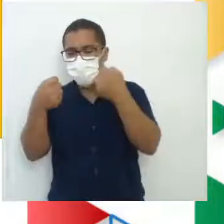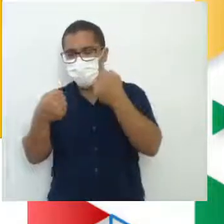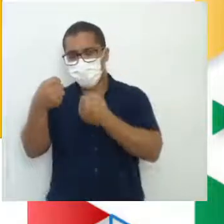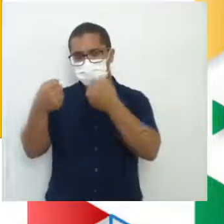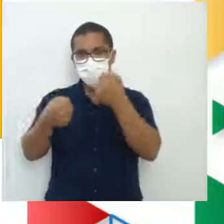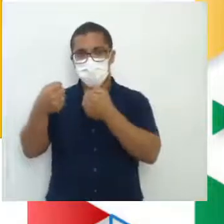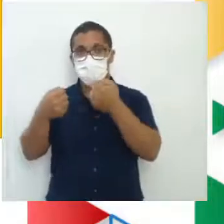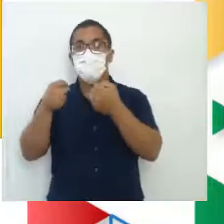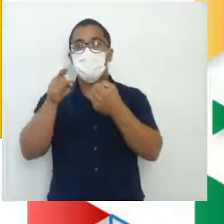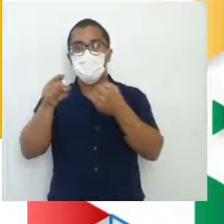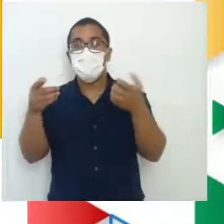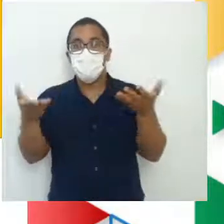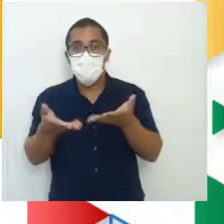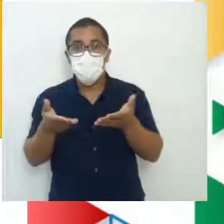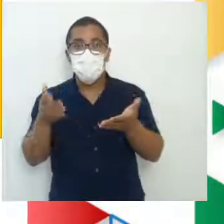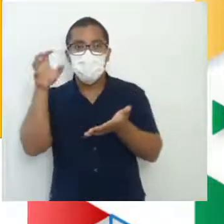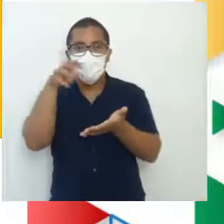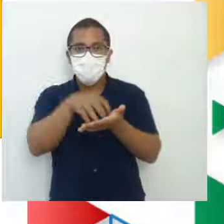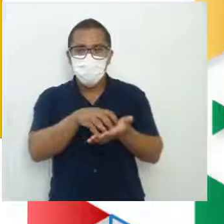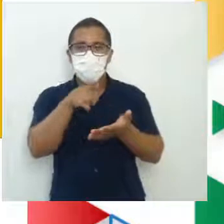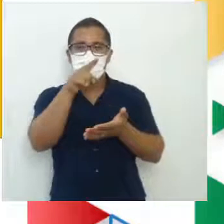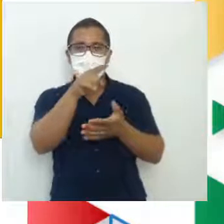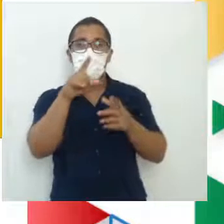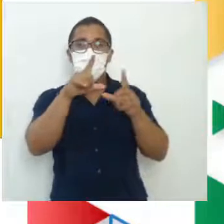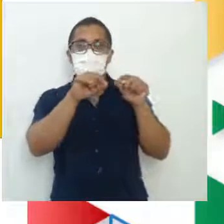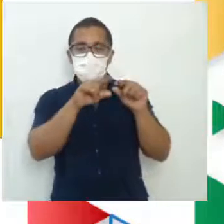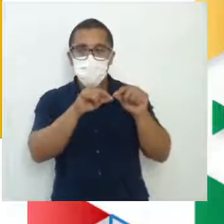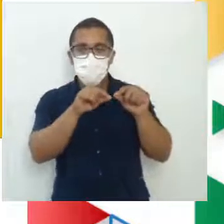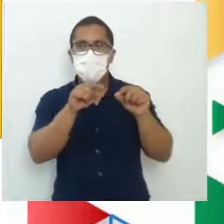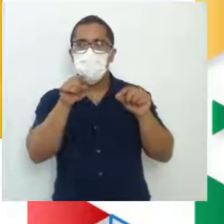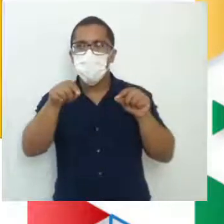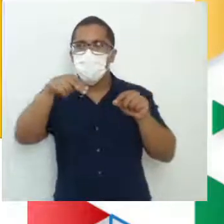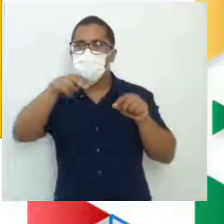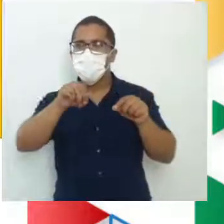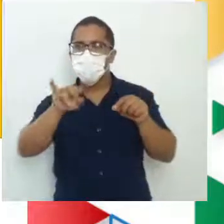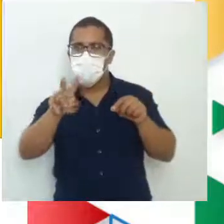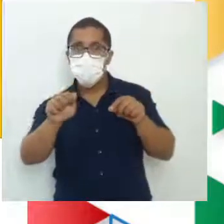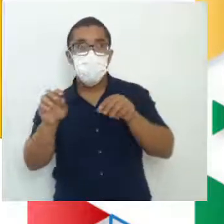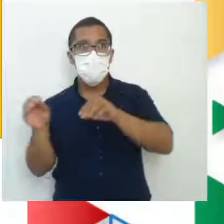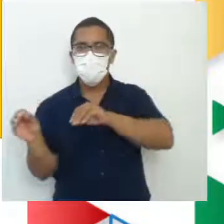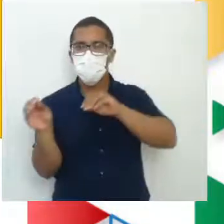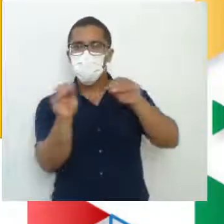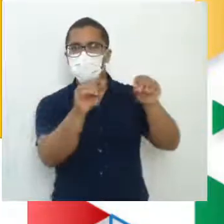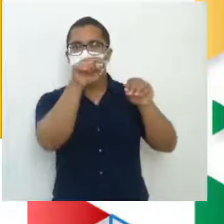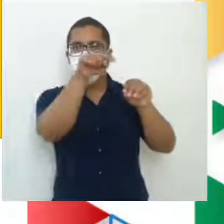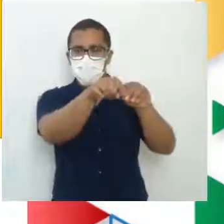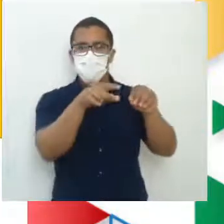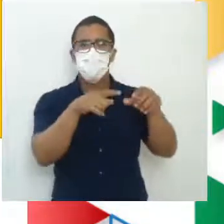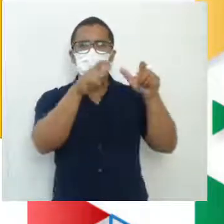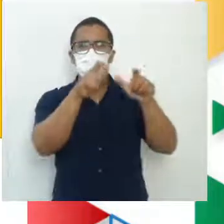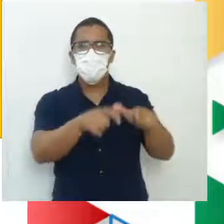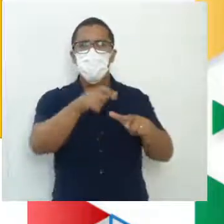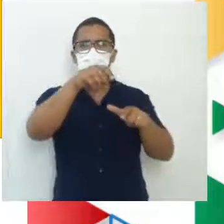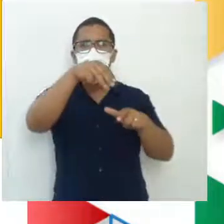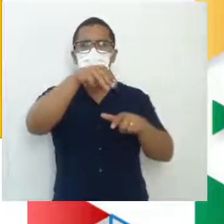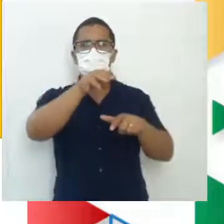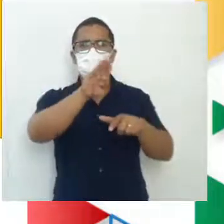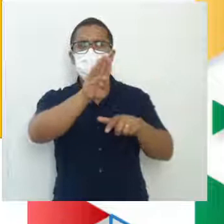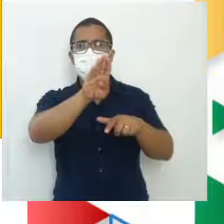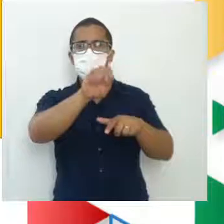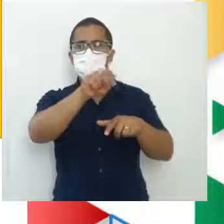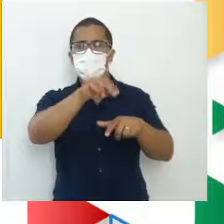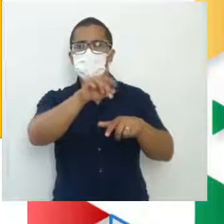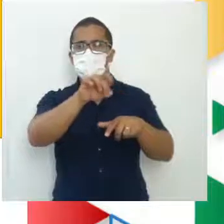da construção da nova capital, Brasília, Neiva mudou-se com a família para o núcleo Bandeirante, ponto inicial